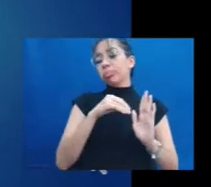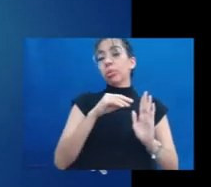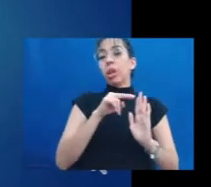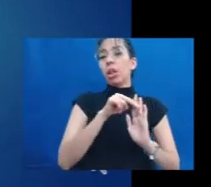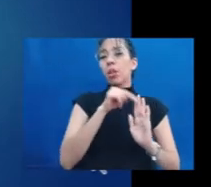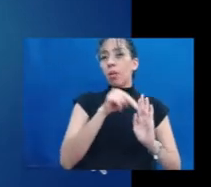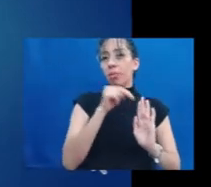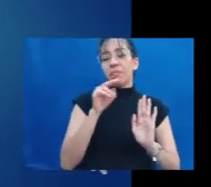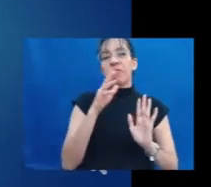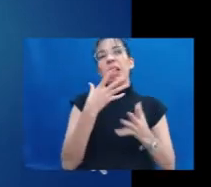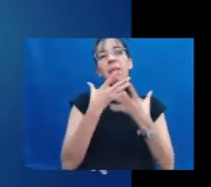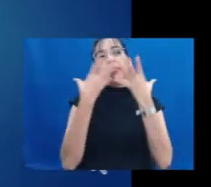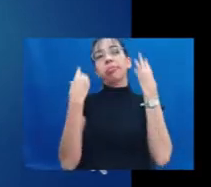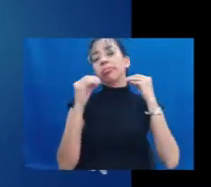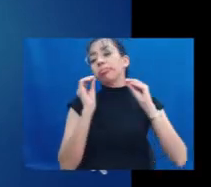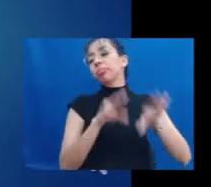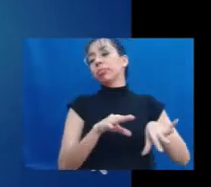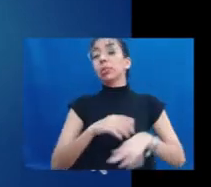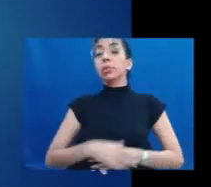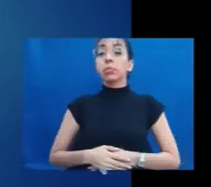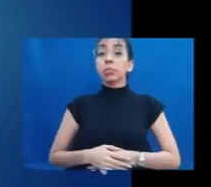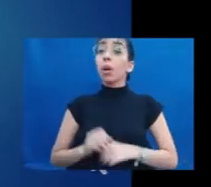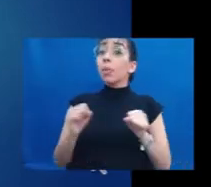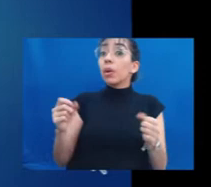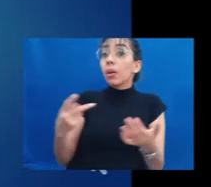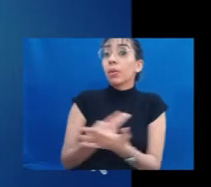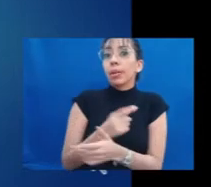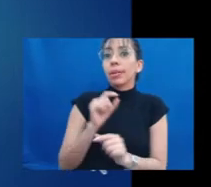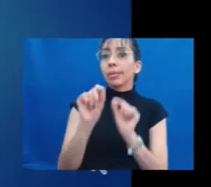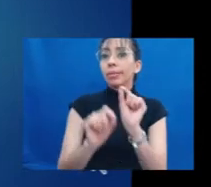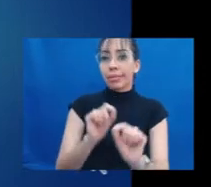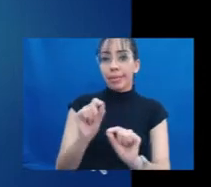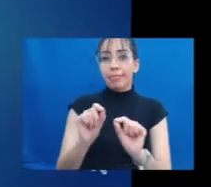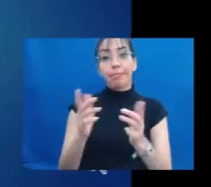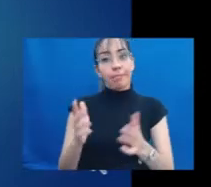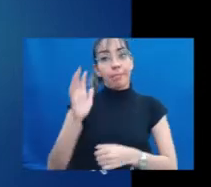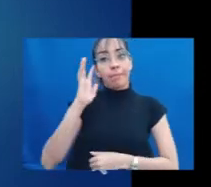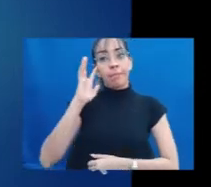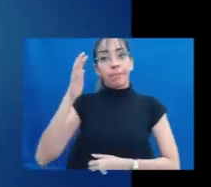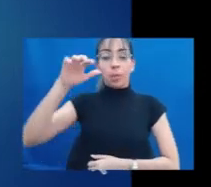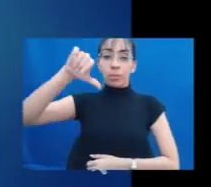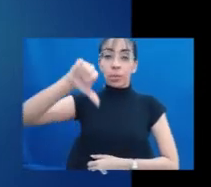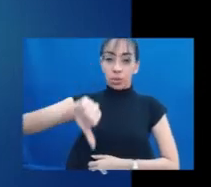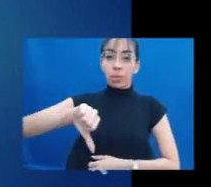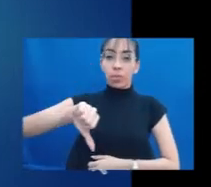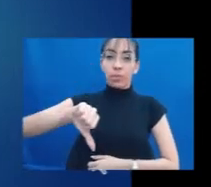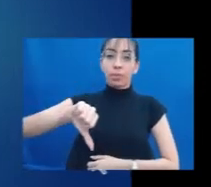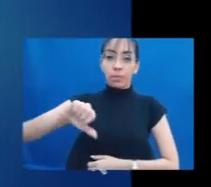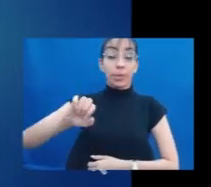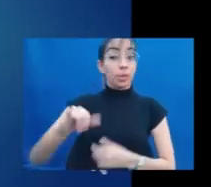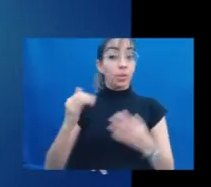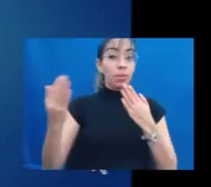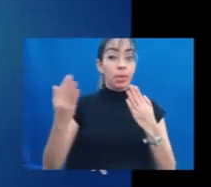os EPIs adequados? Vocês imaginam o que poderia ter acontecido? Com certeza o resultado seria muito mais grave do que o que já